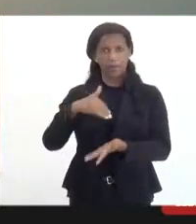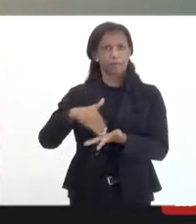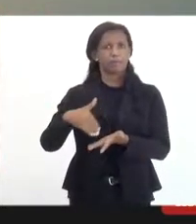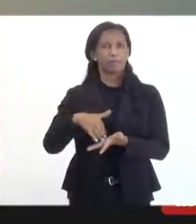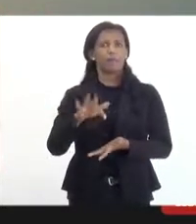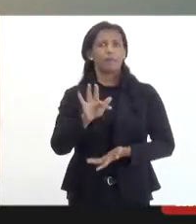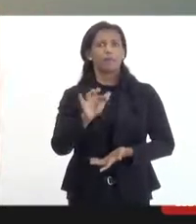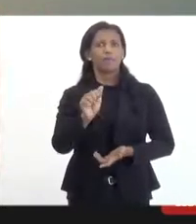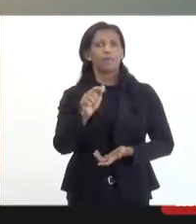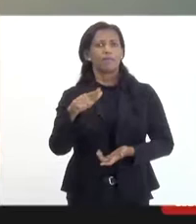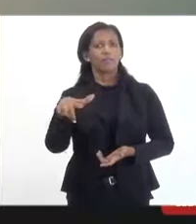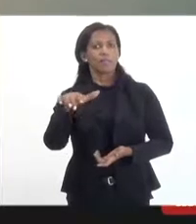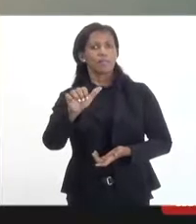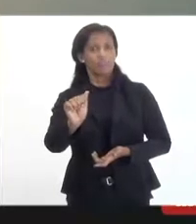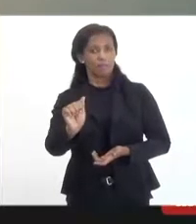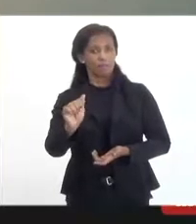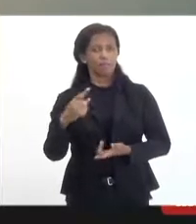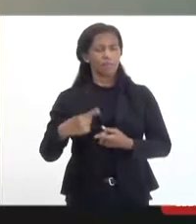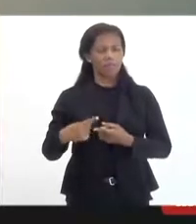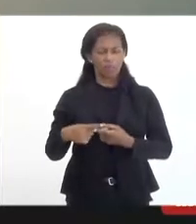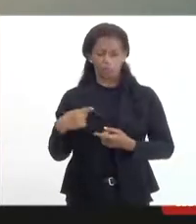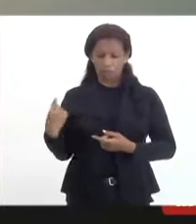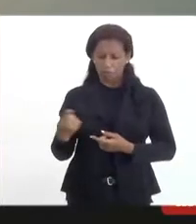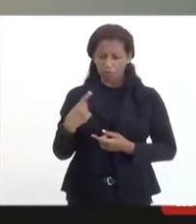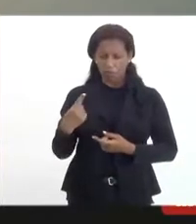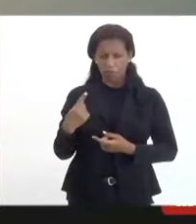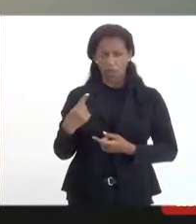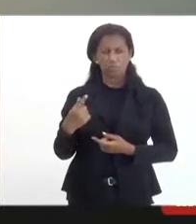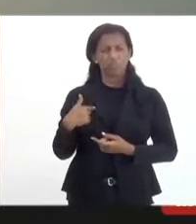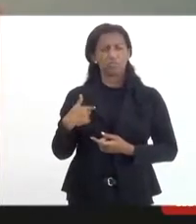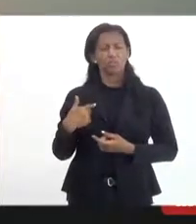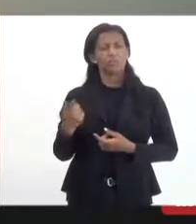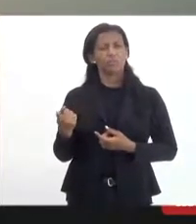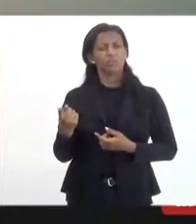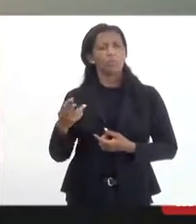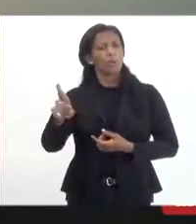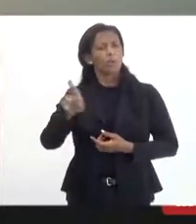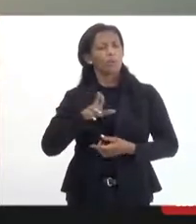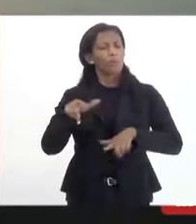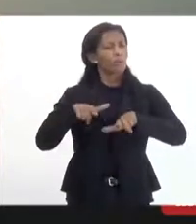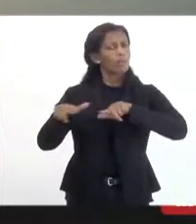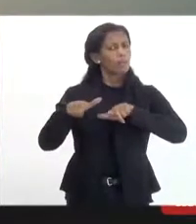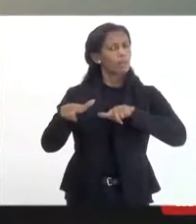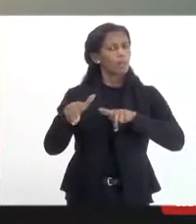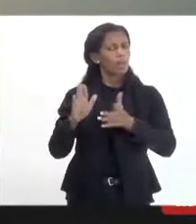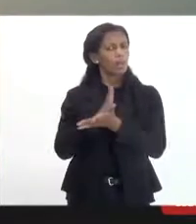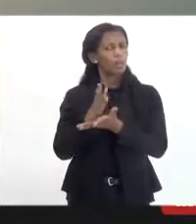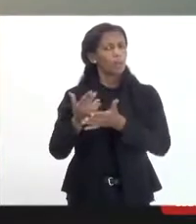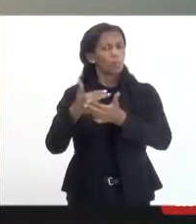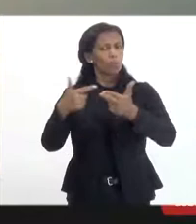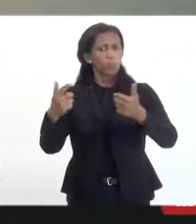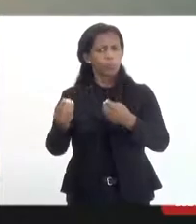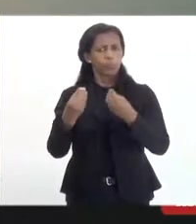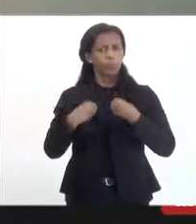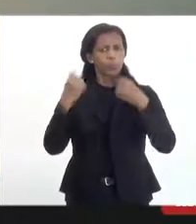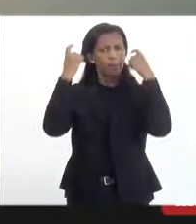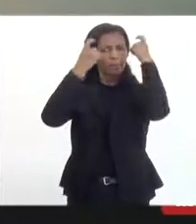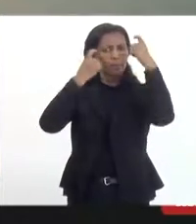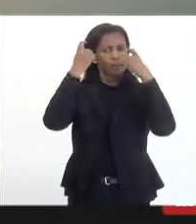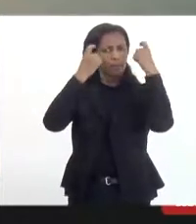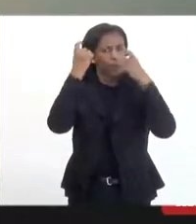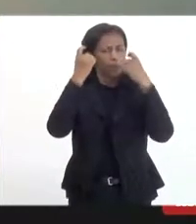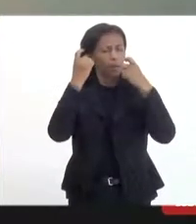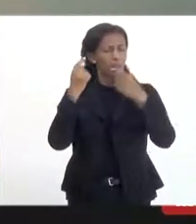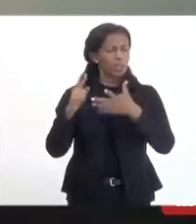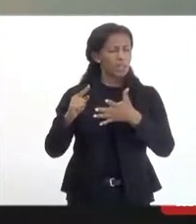nós tivemos retorno de trabalhos dessa conversa. Então, assim, uma das coisas que nos preocupa com relação a essa questão dos riscos que